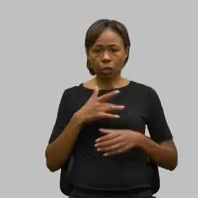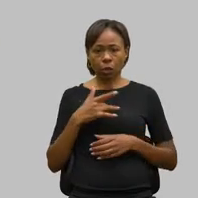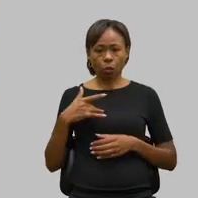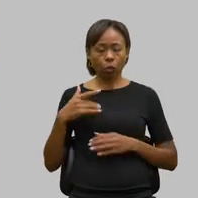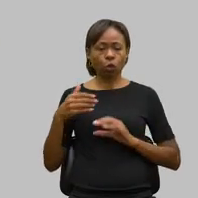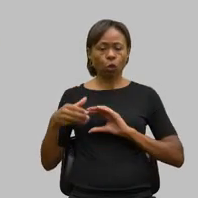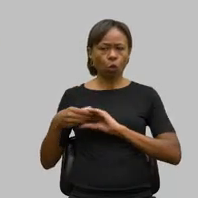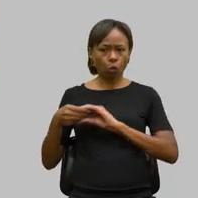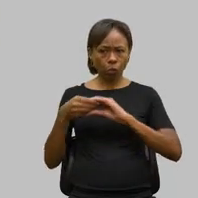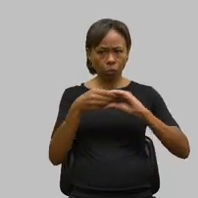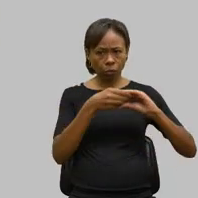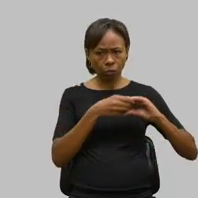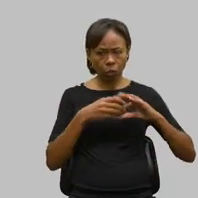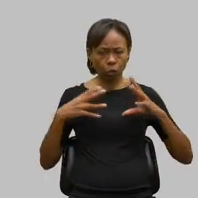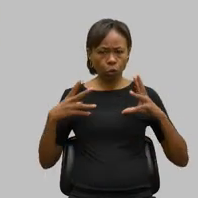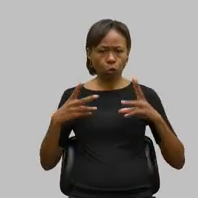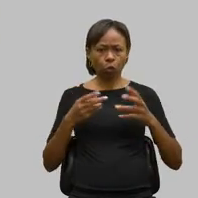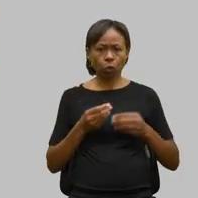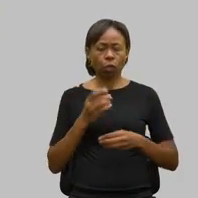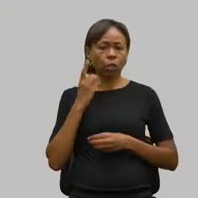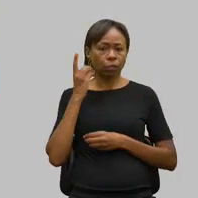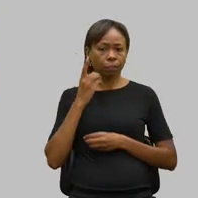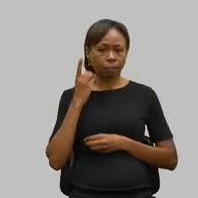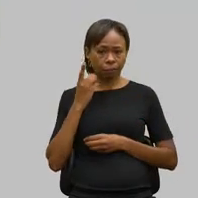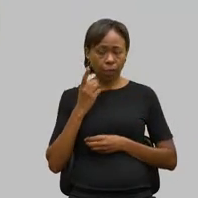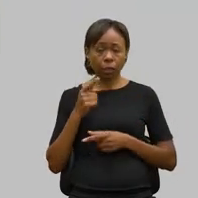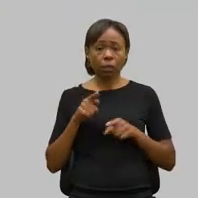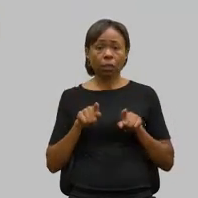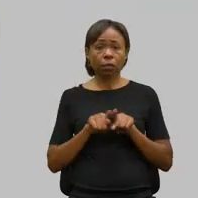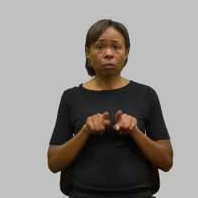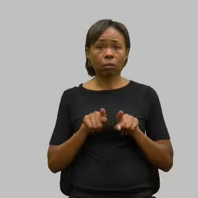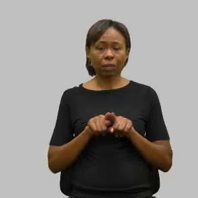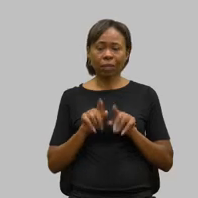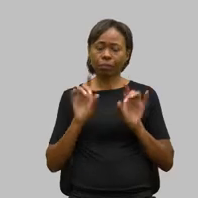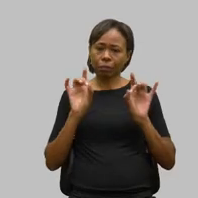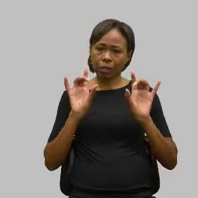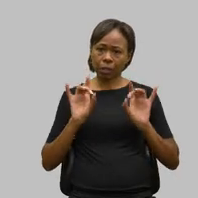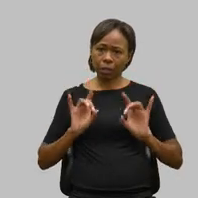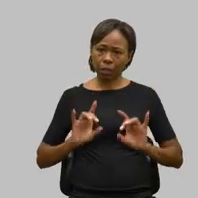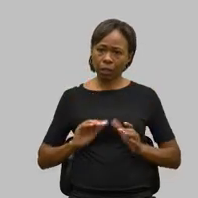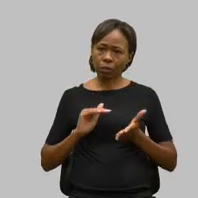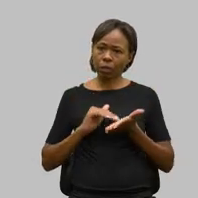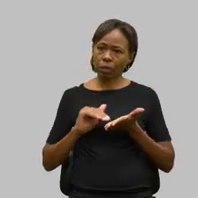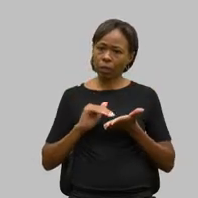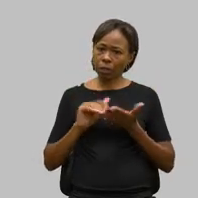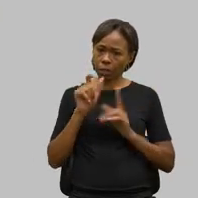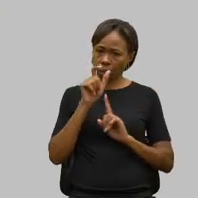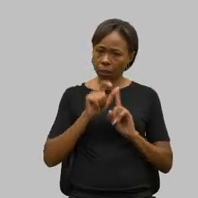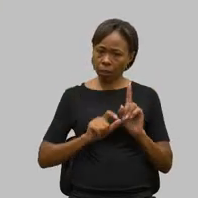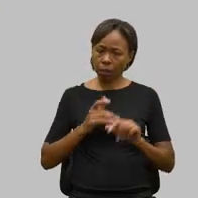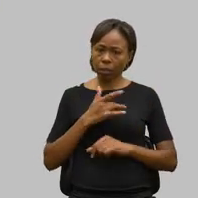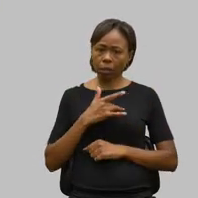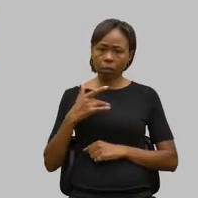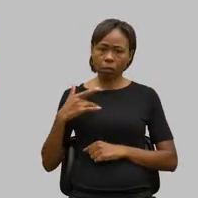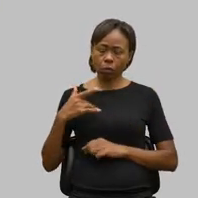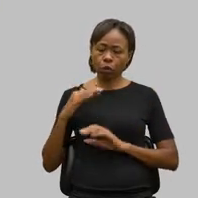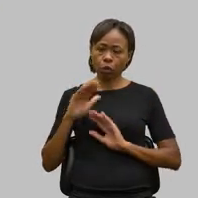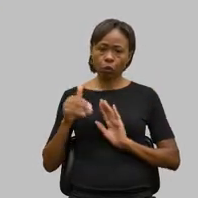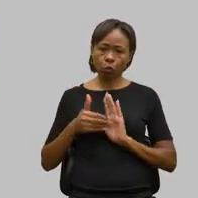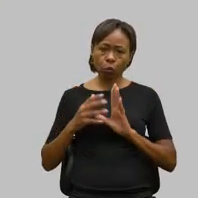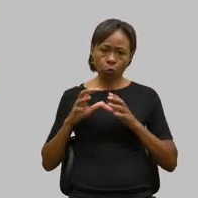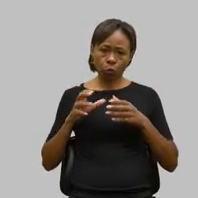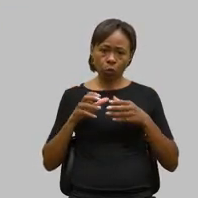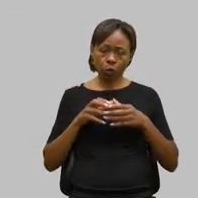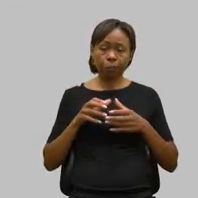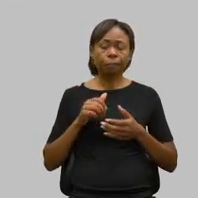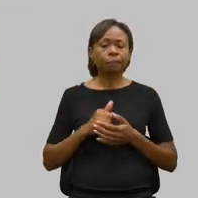deputados, deputada, e cumprimentar de forma especial também o nosso secretário de Saúde, toda a sua equipe, e